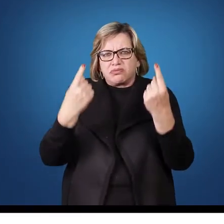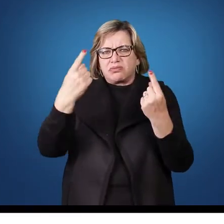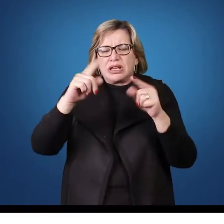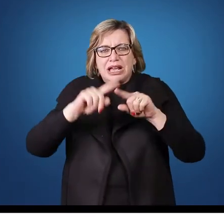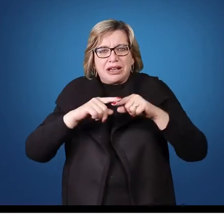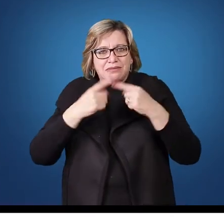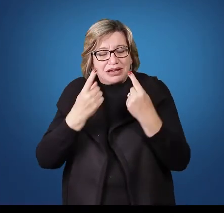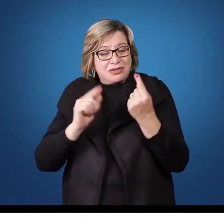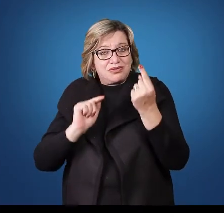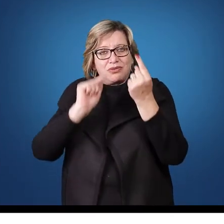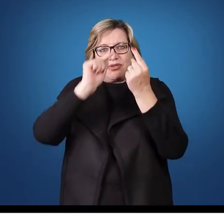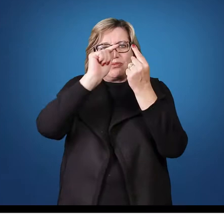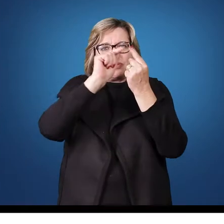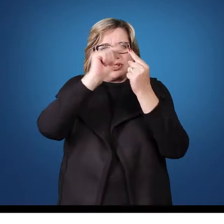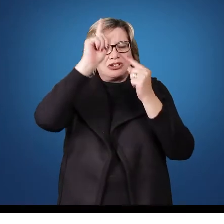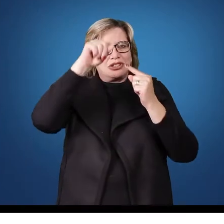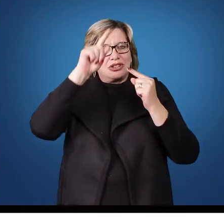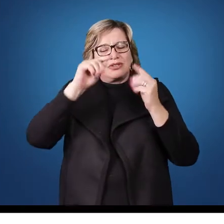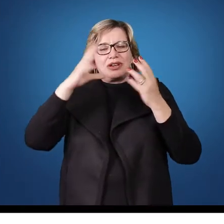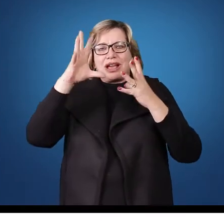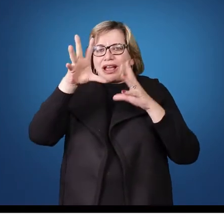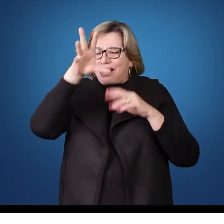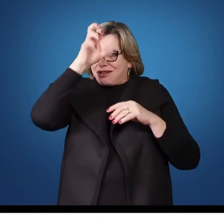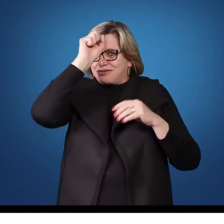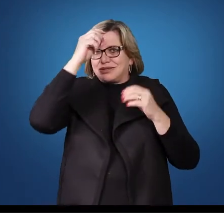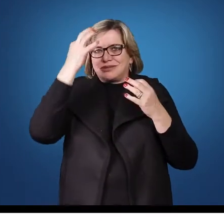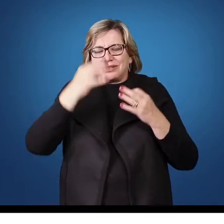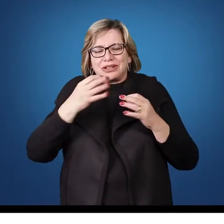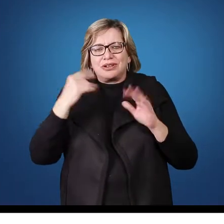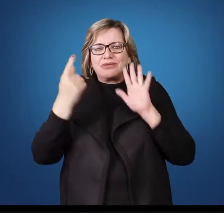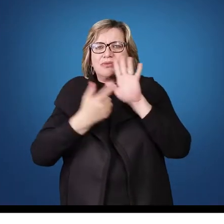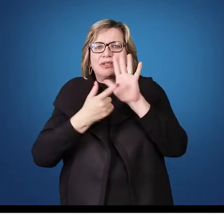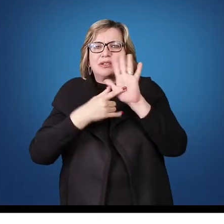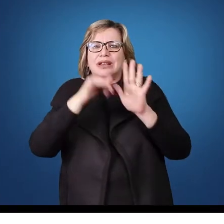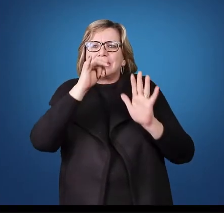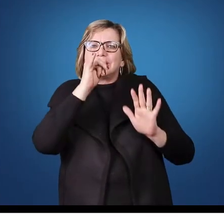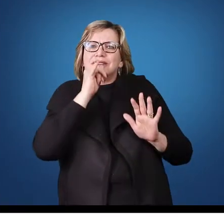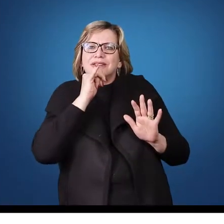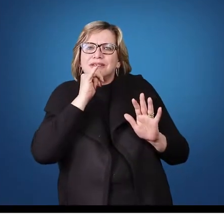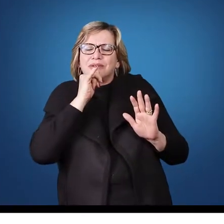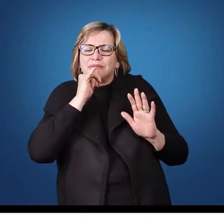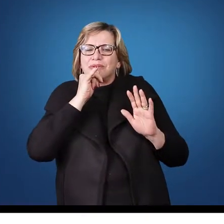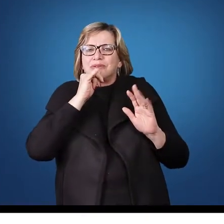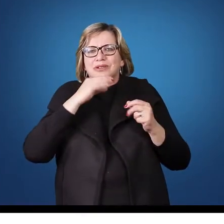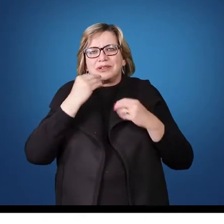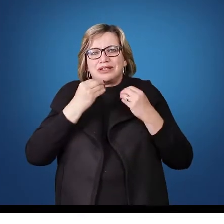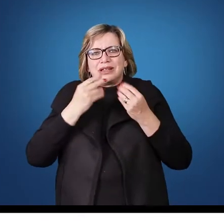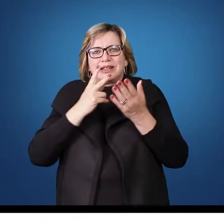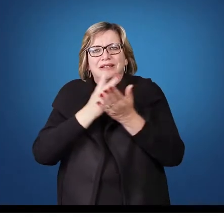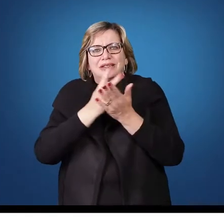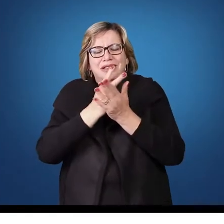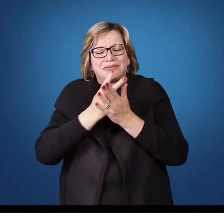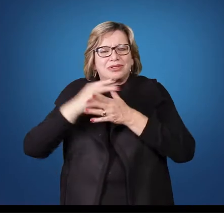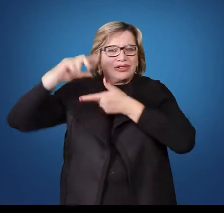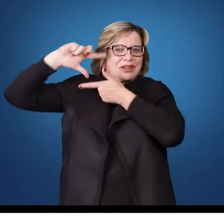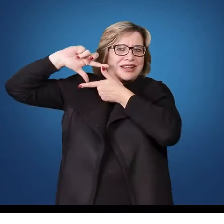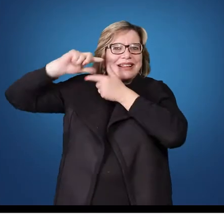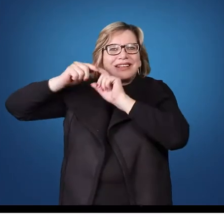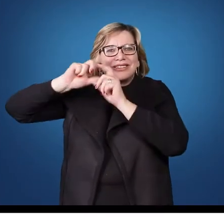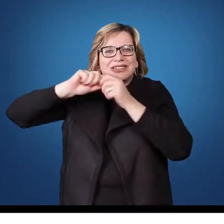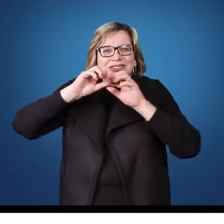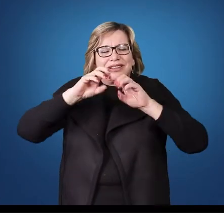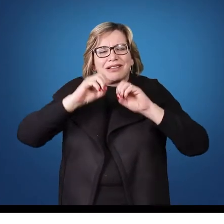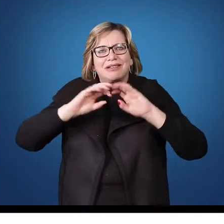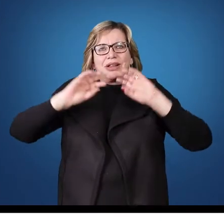o objetivo da aula são os elementos foco. Agora vamos colocar com um exemplo na aprendizagem do toque. Numa aula tradicional de toque, nós